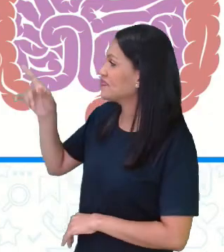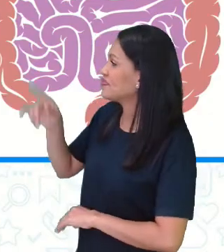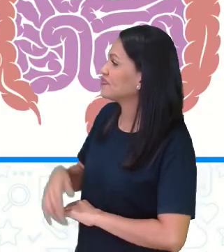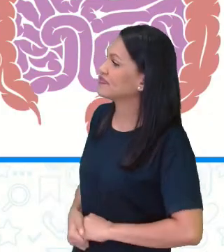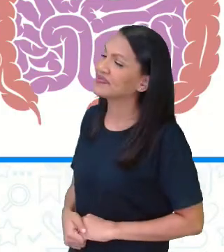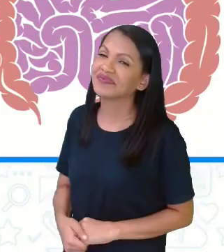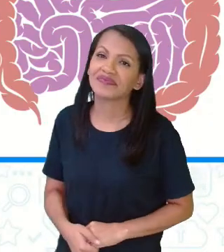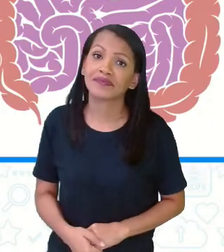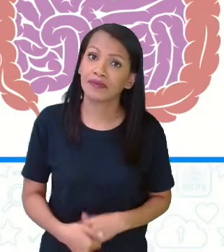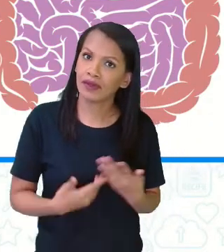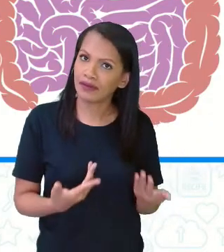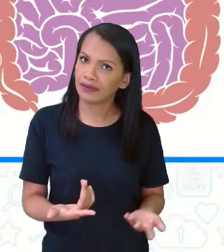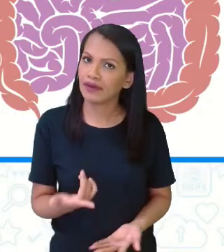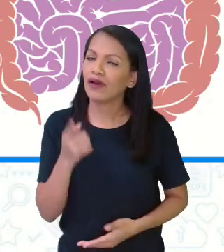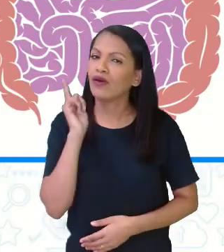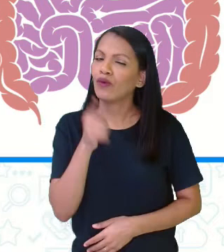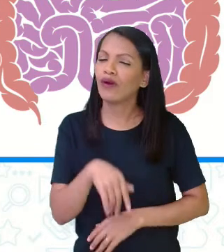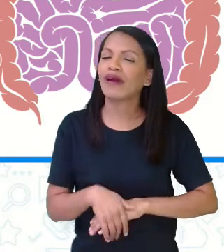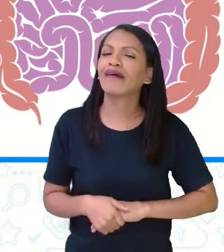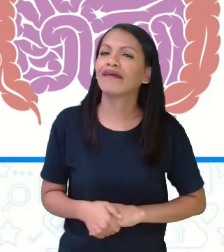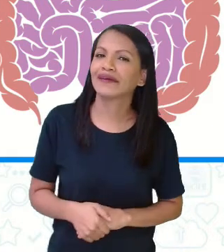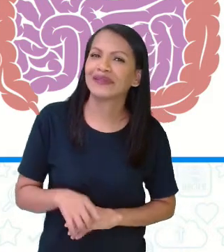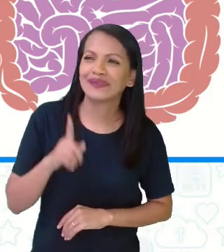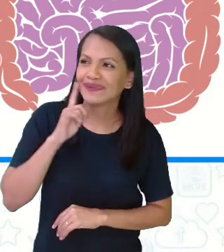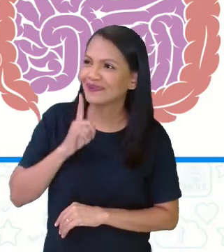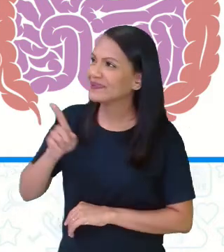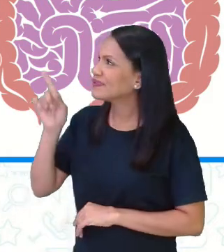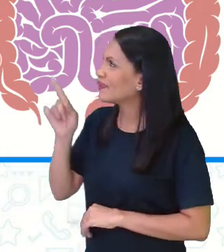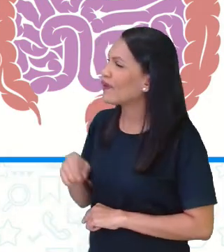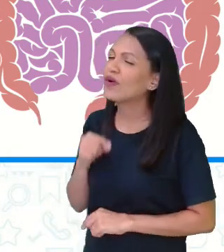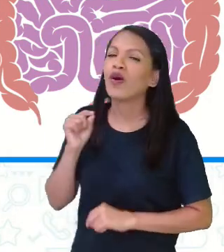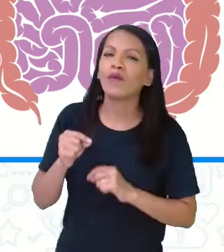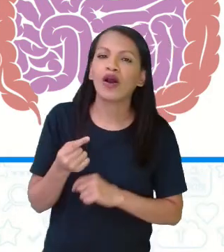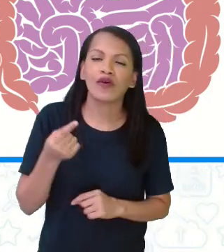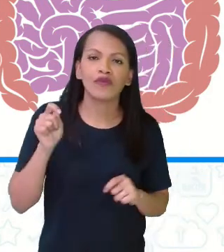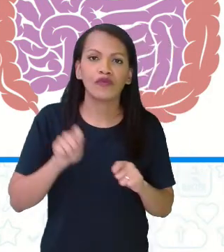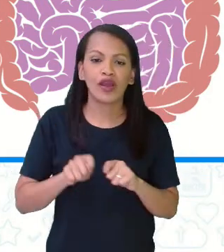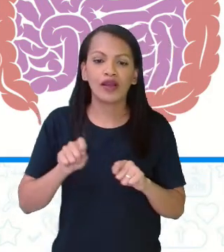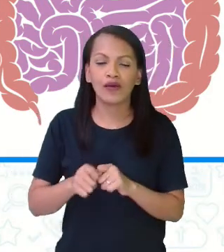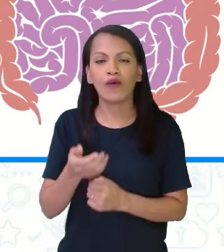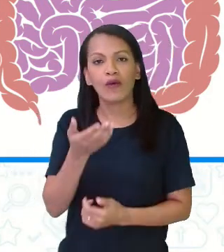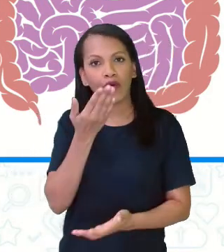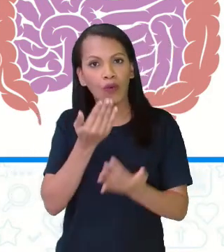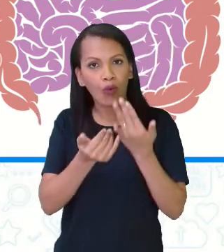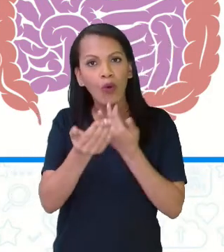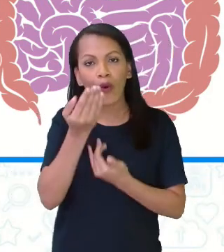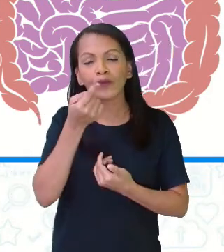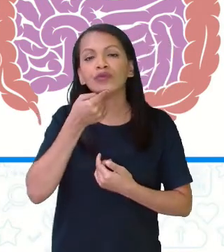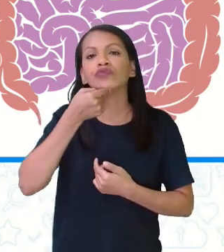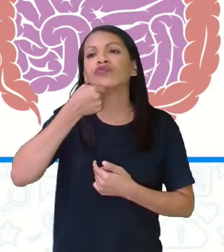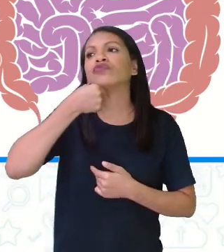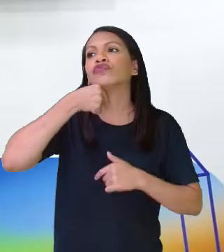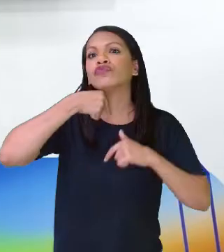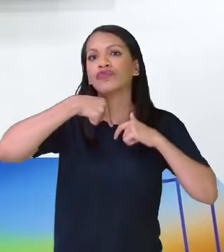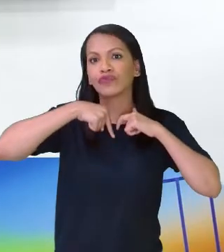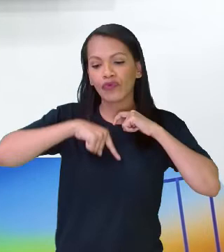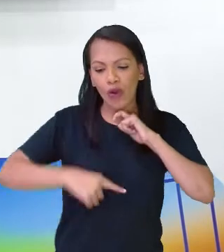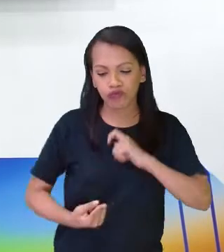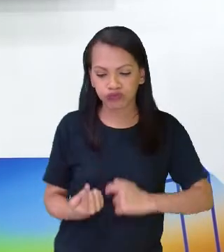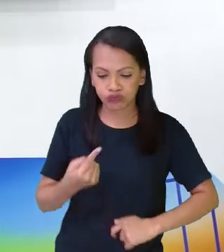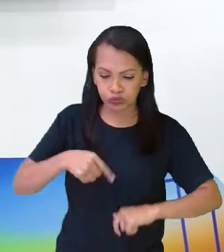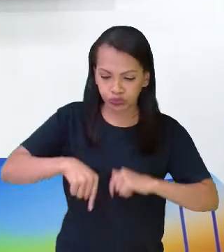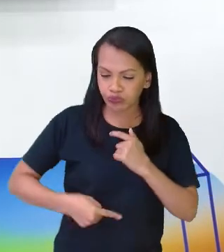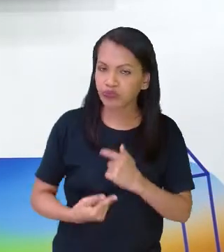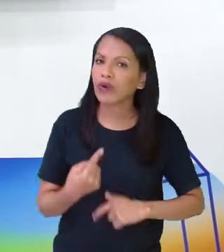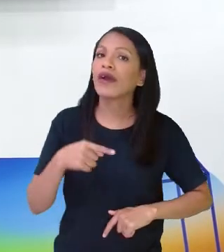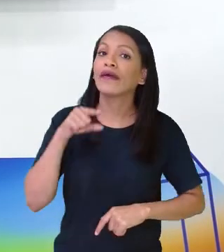claro, o que vai digerir, né? Quando a gente vai fazer essa digestão,